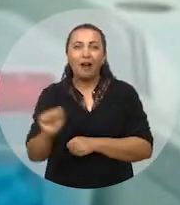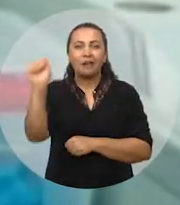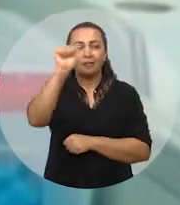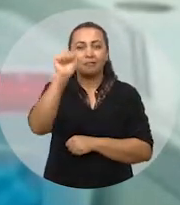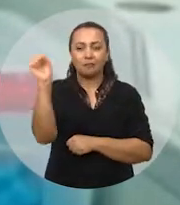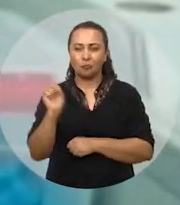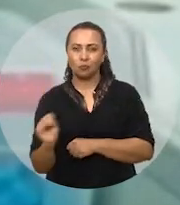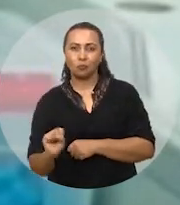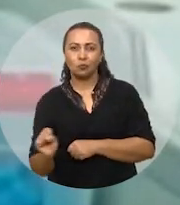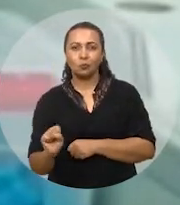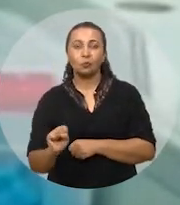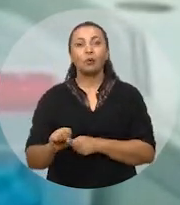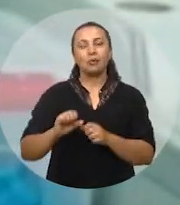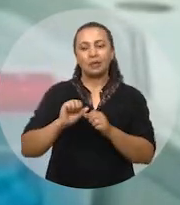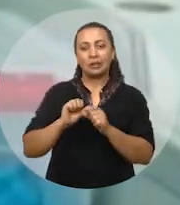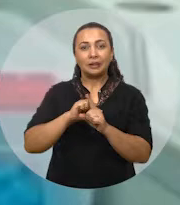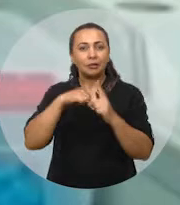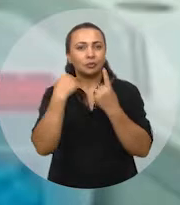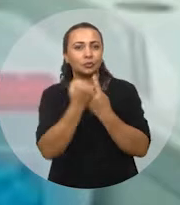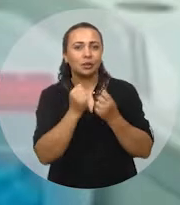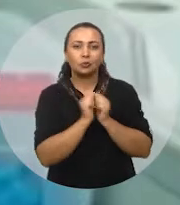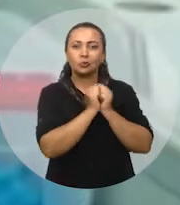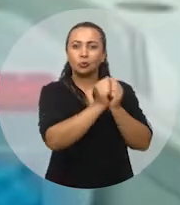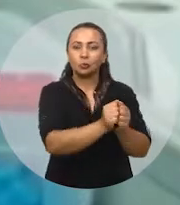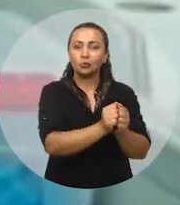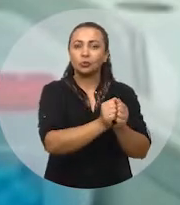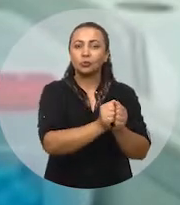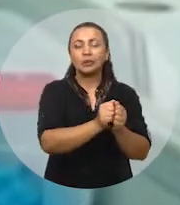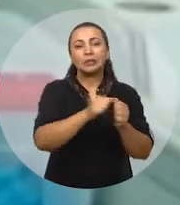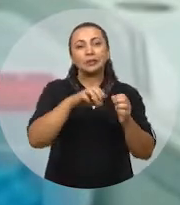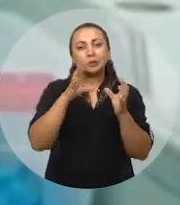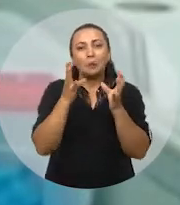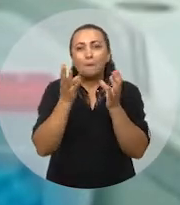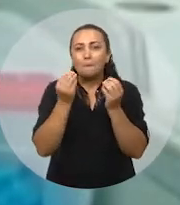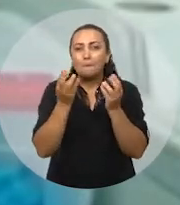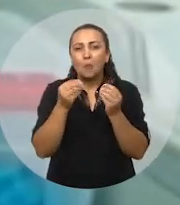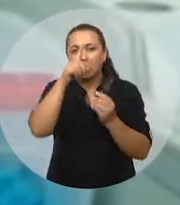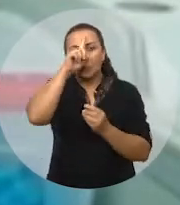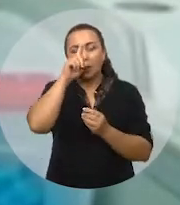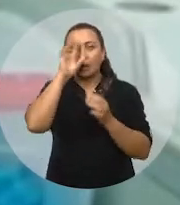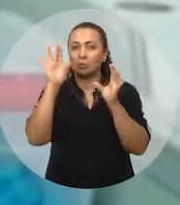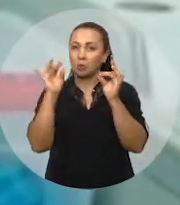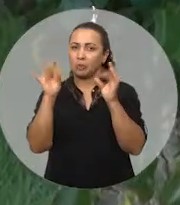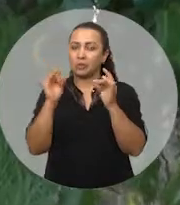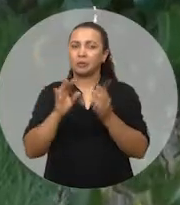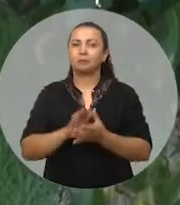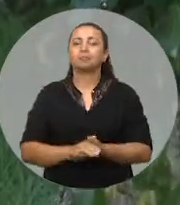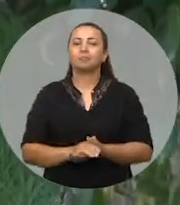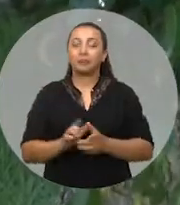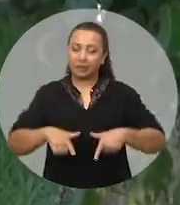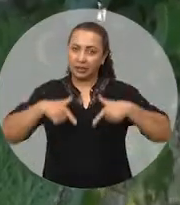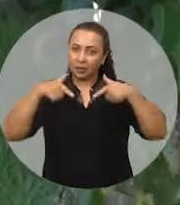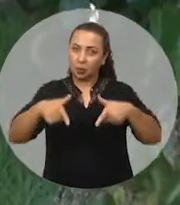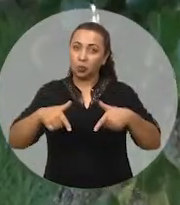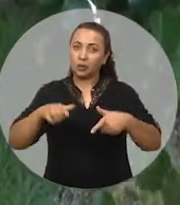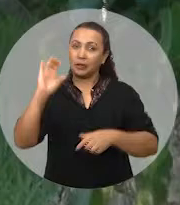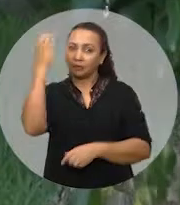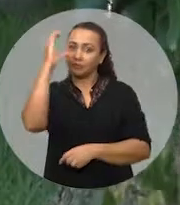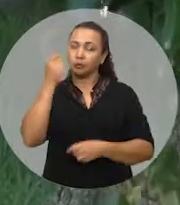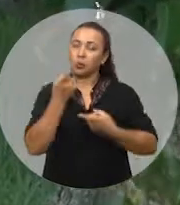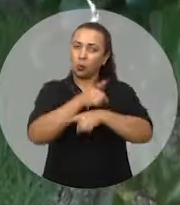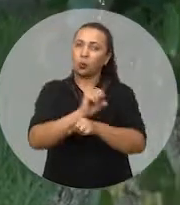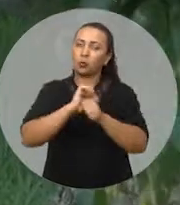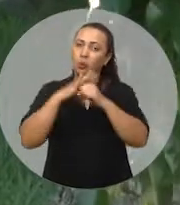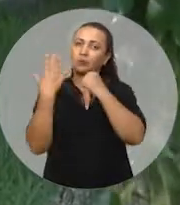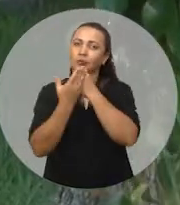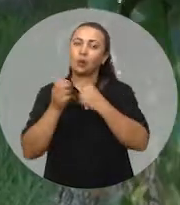e essa mutação está sendo associada com a maior capacidade de transmissibilidade do vírus. E a batalha da ciência